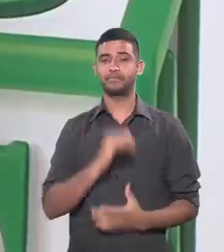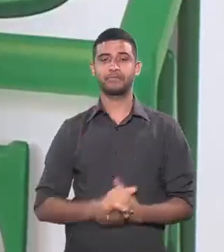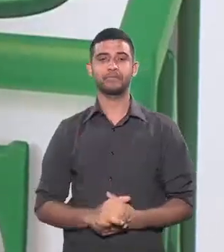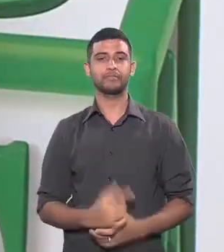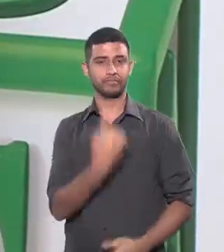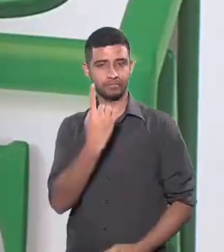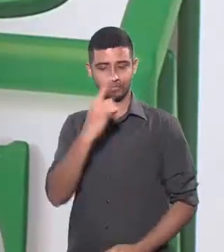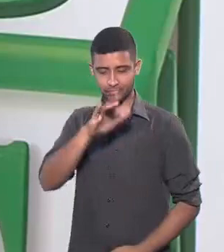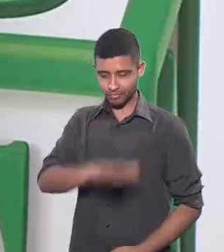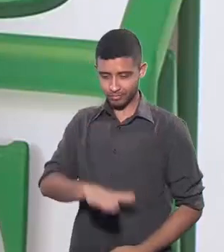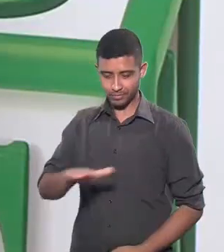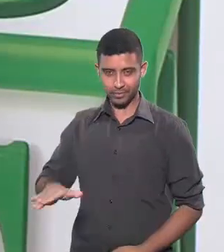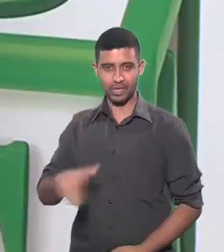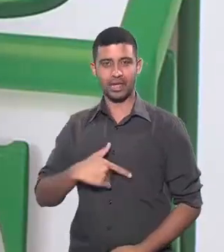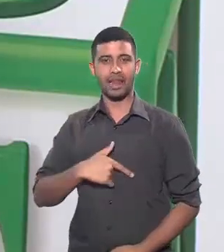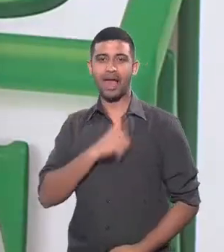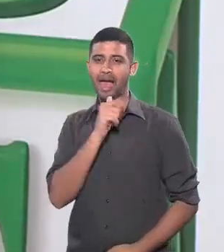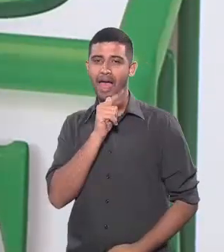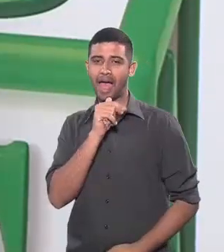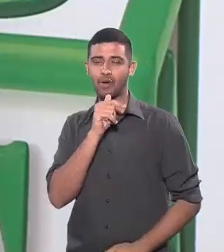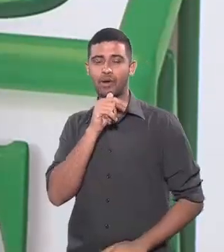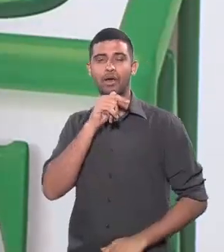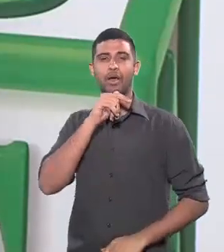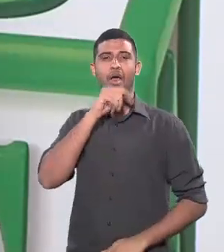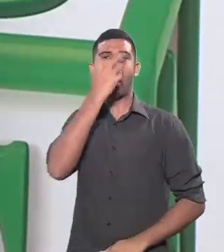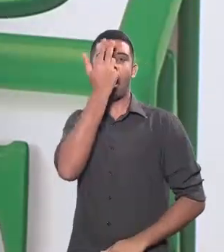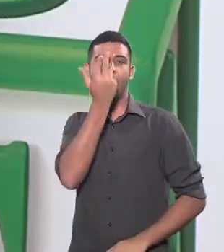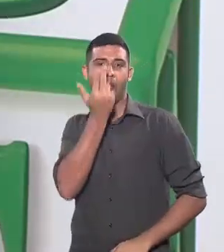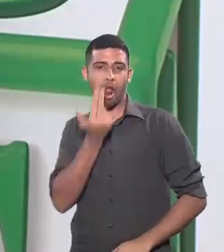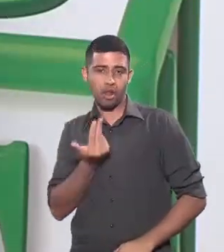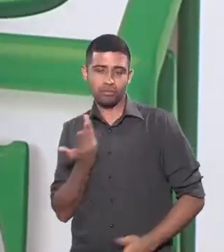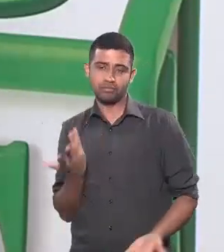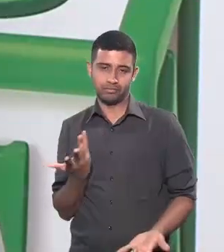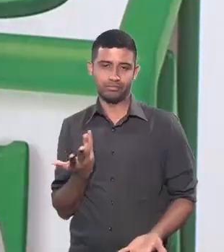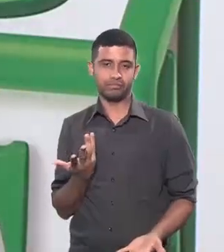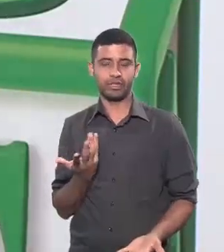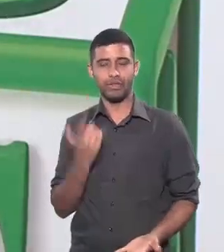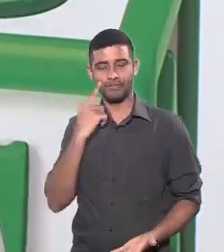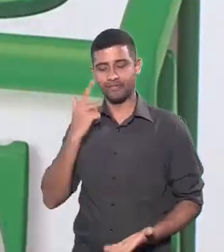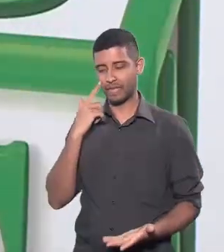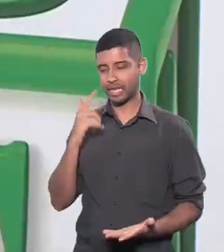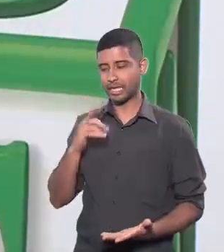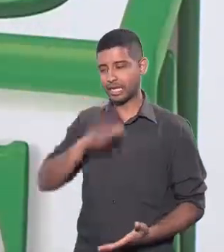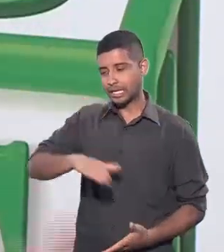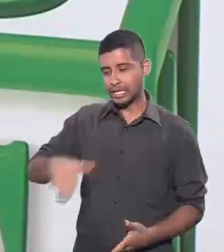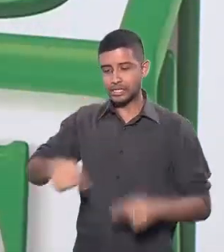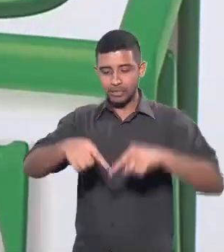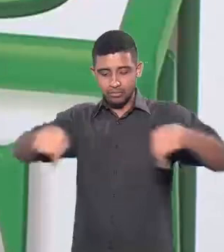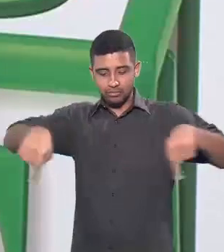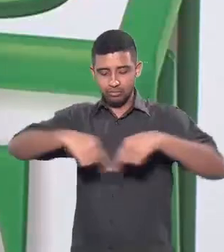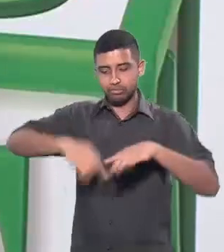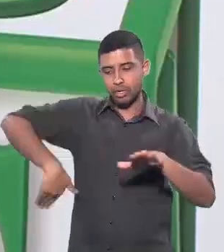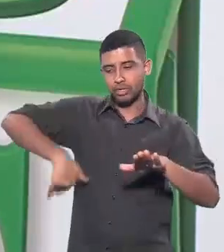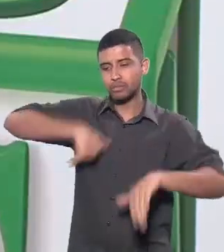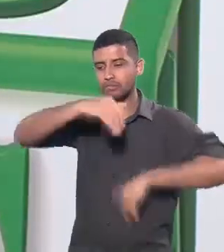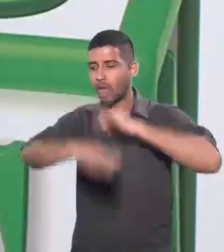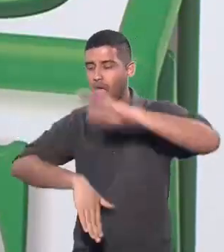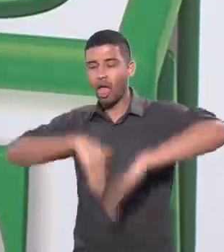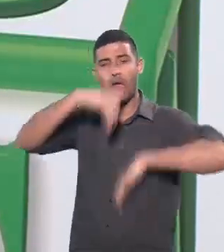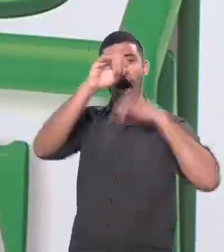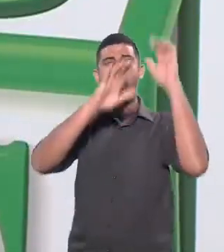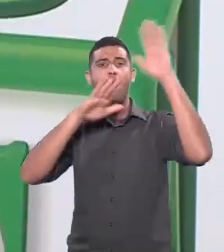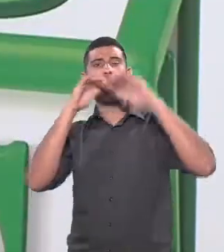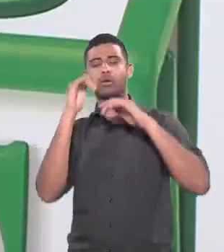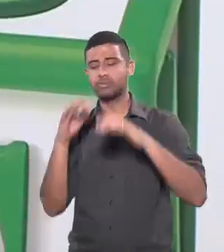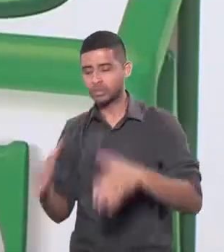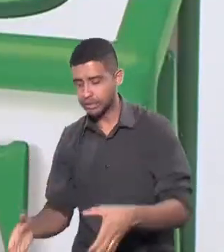exemplo, uma criança que se afogou, né? Então, você tira ela de dentro, vamos supor, uma piscina, e você vê